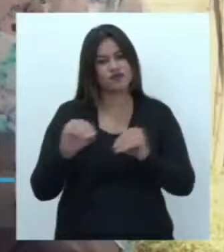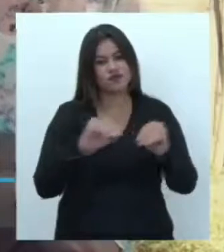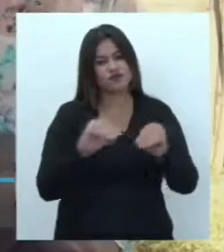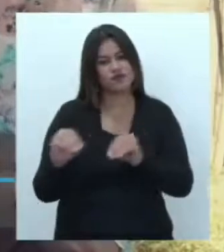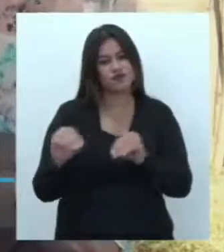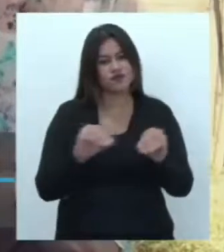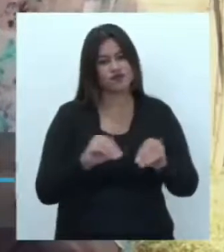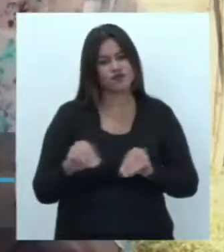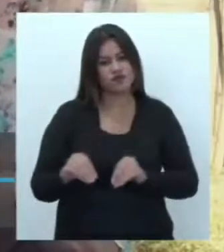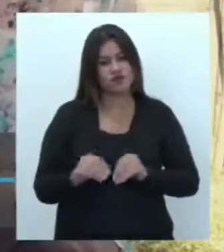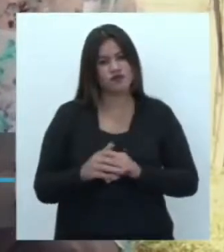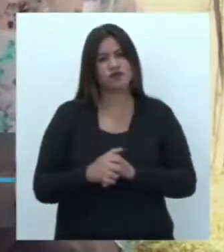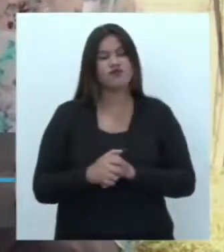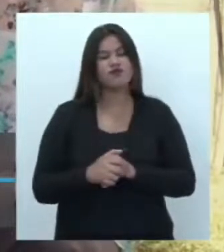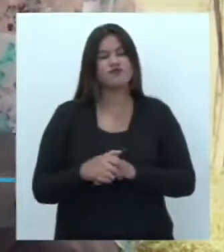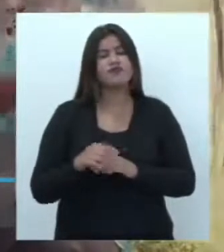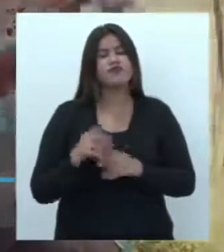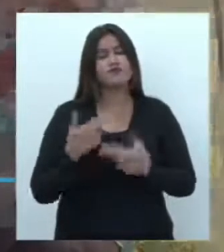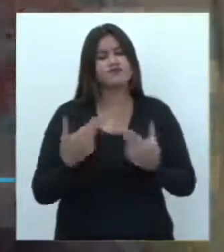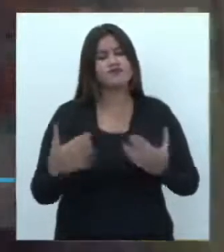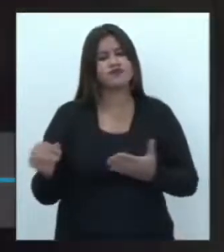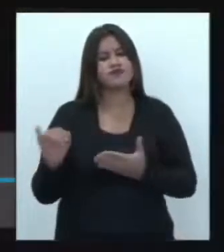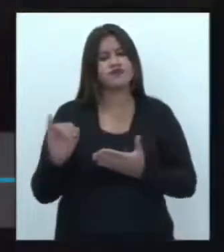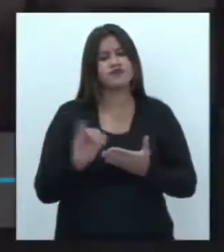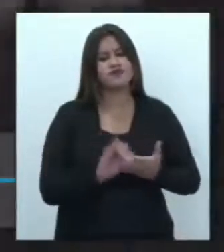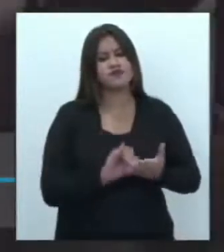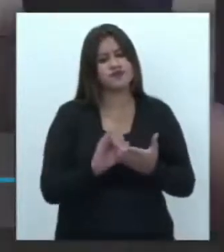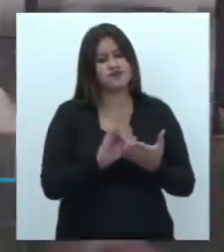populacional e tipos de migração. Vamos lá?